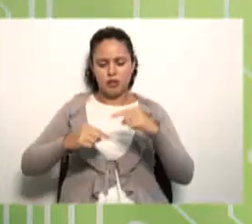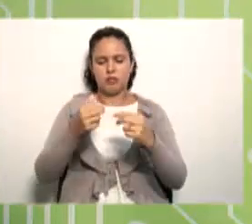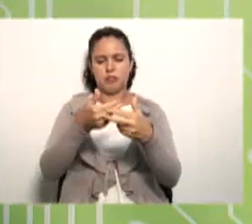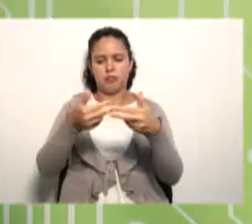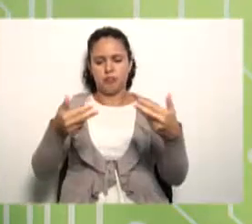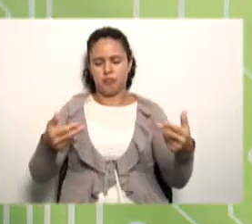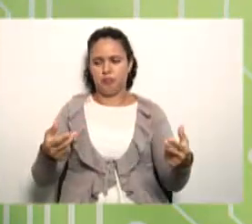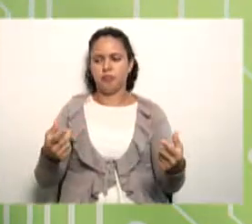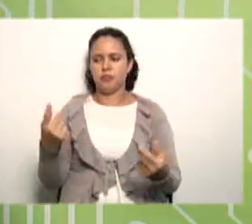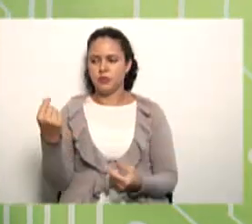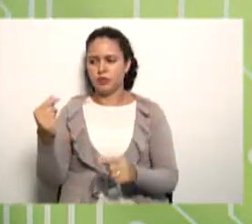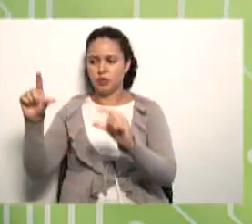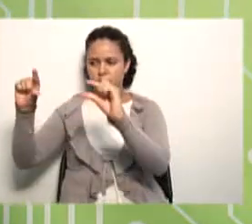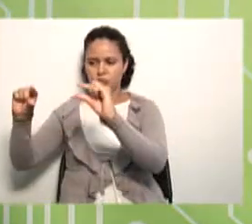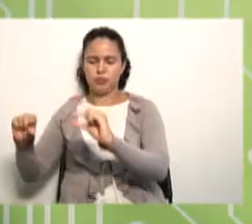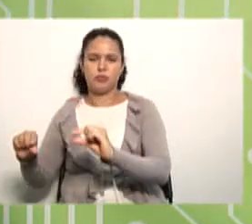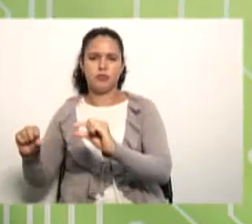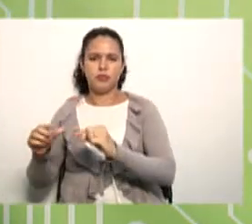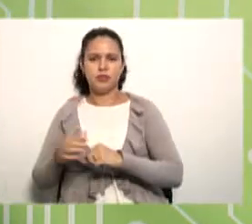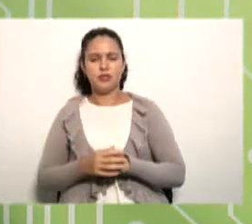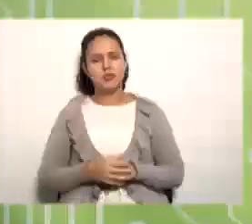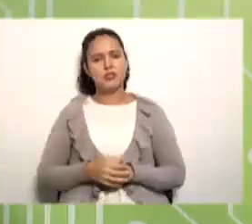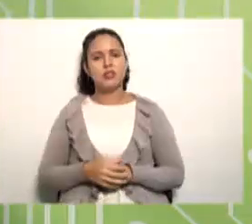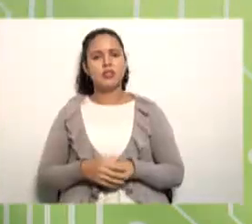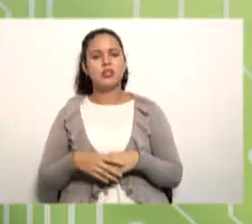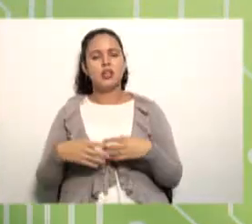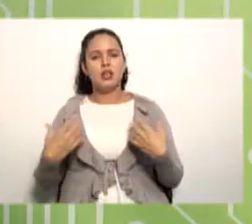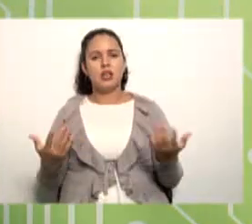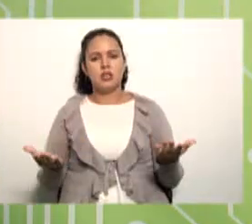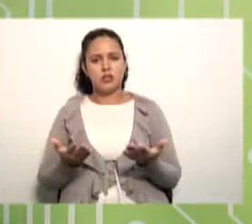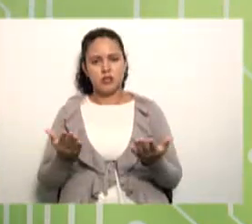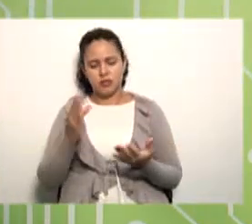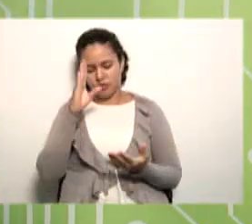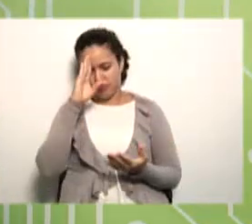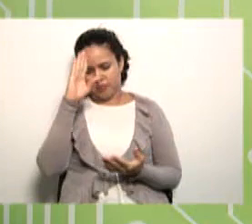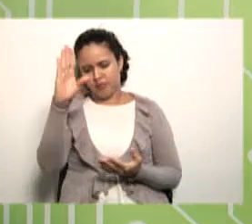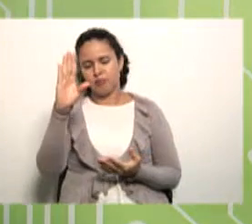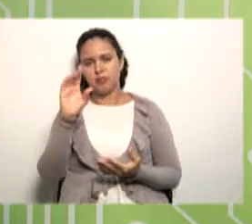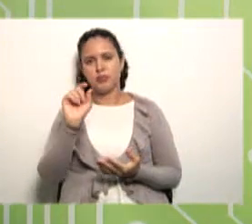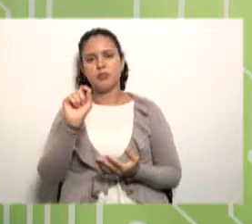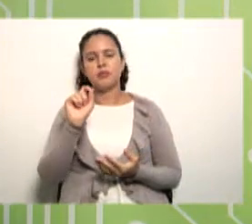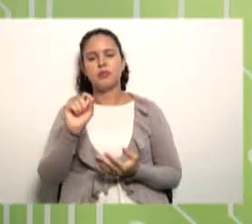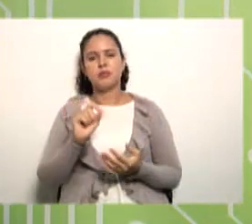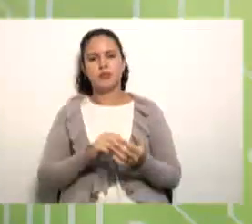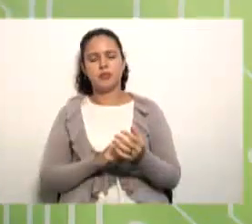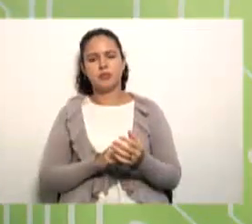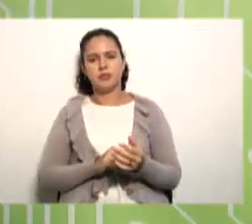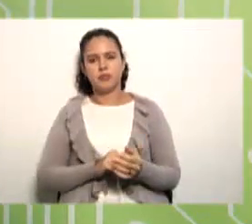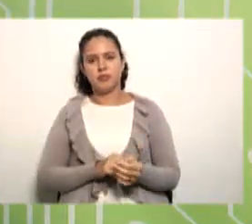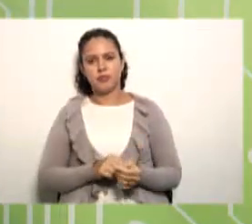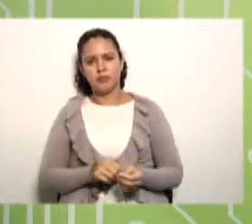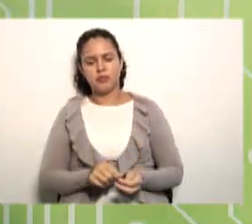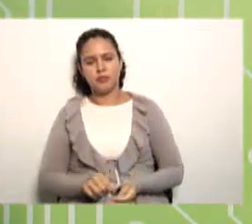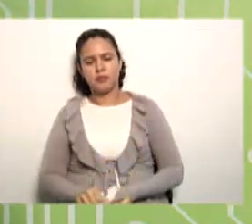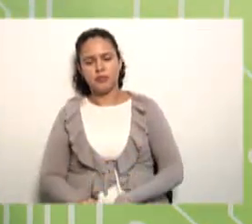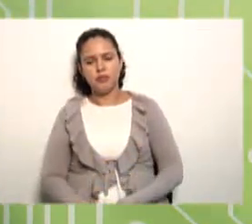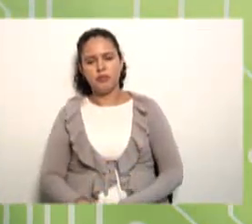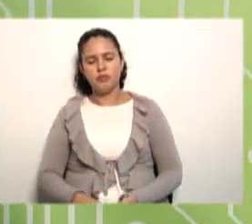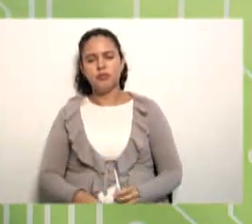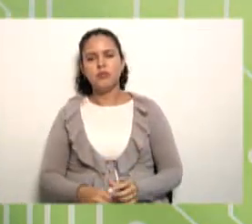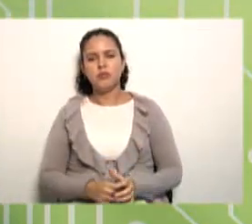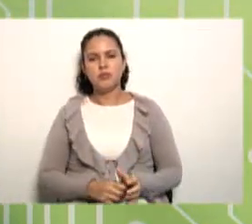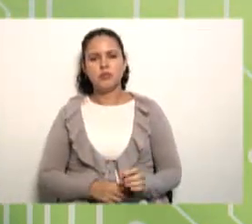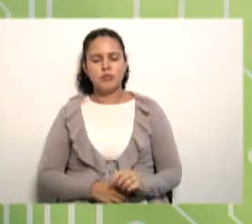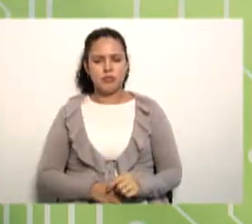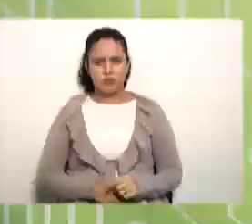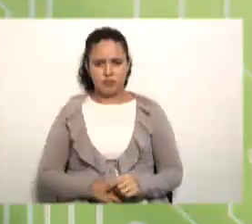para as pessoas. E esse foi o princípio número 5, ele trata do comércio. O comércio, então, ele pode ser bom para aumentar a variedade de